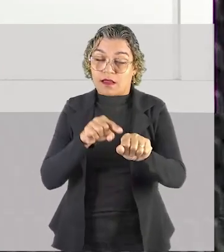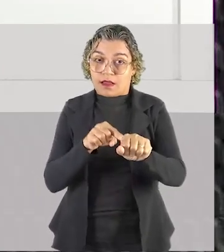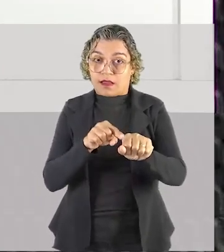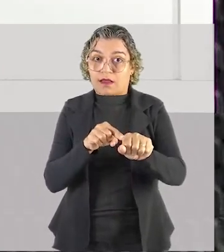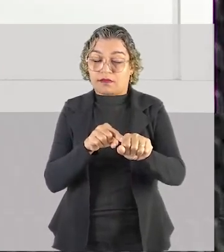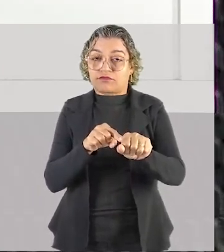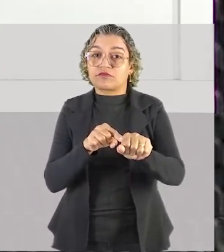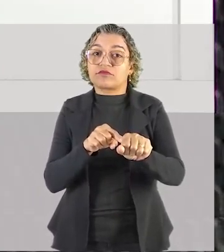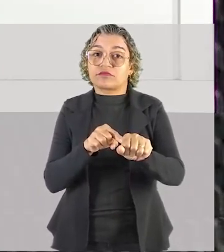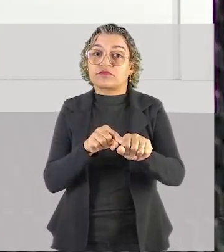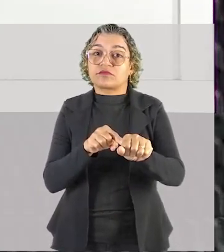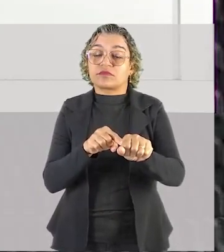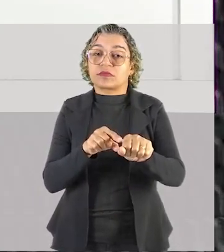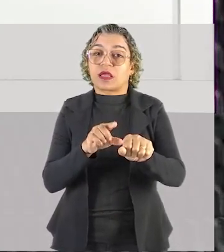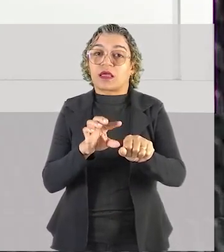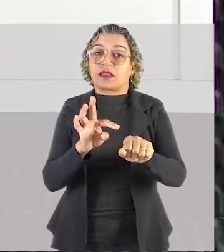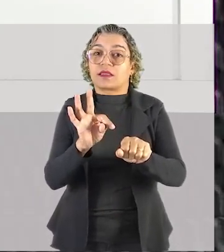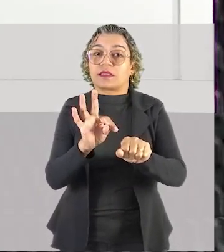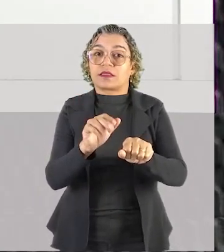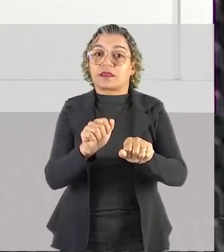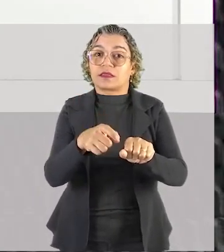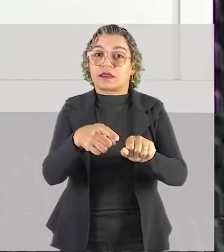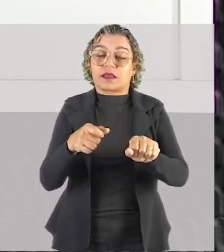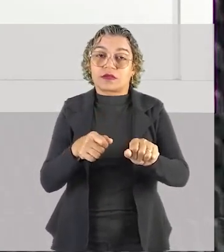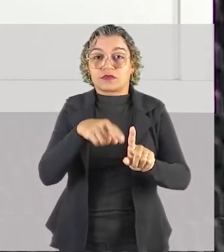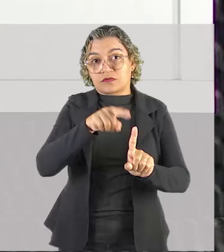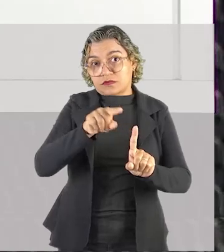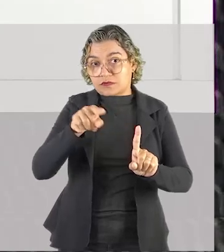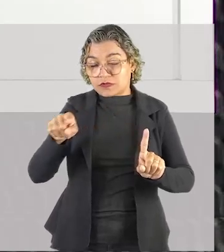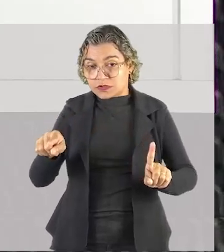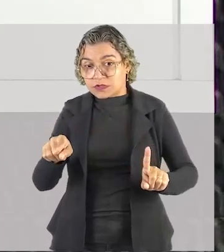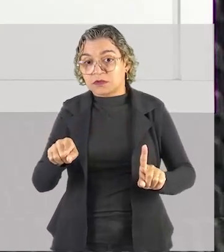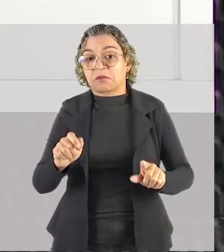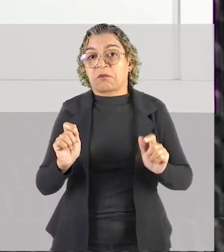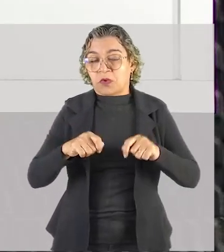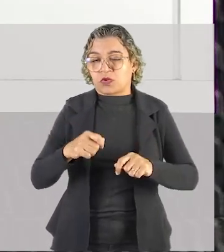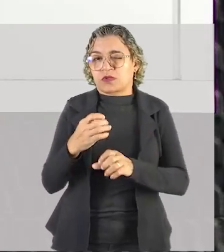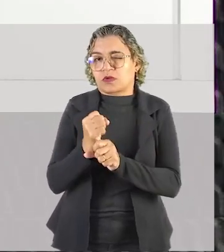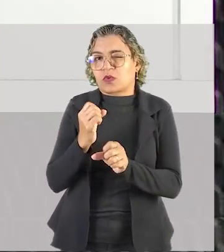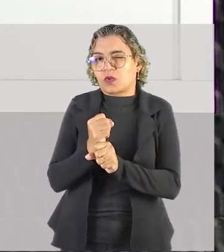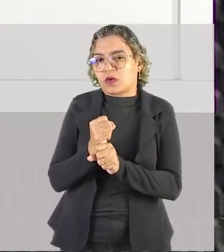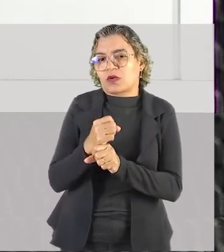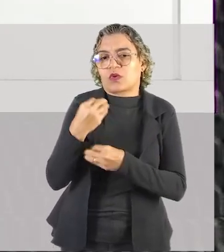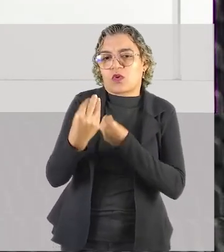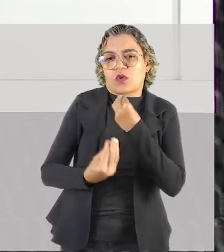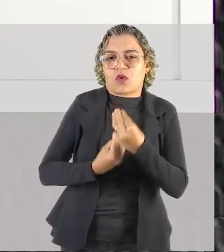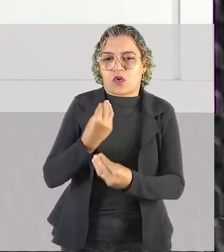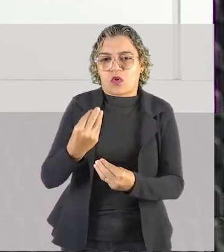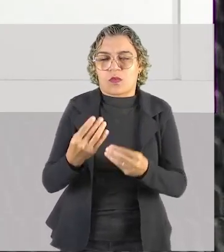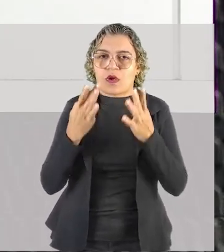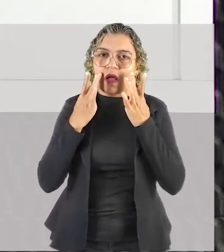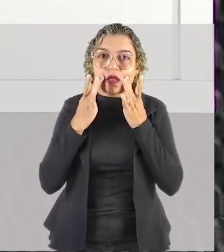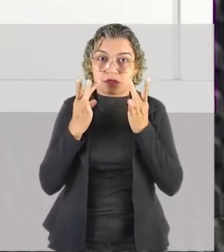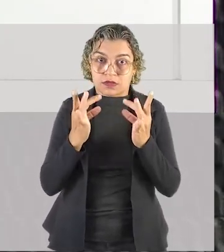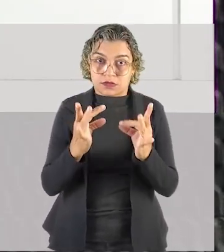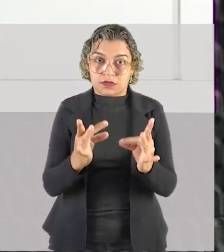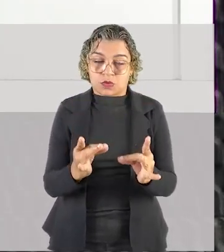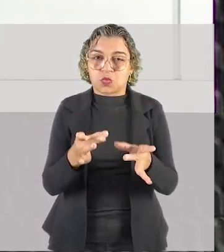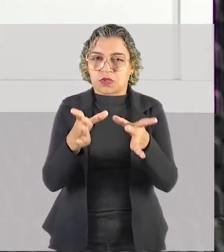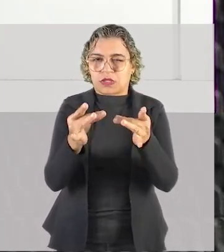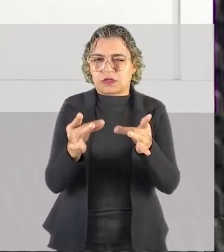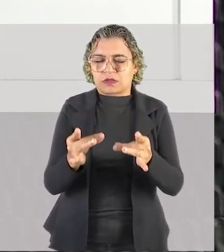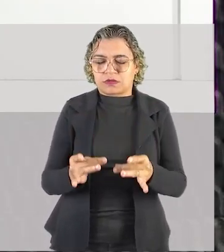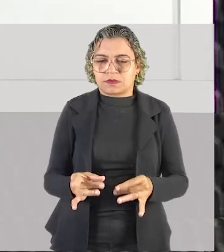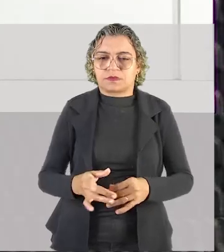esse coeficiente A é chamado de taxa de variação. E ele pode ser calculado da seguinte forma, turma. Olha, presta bem atenção nesse